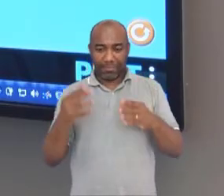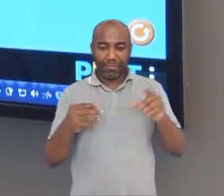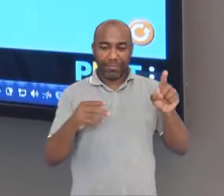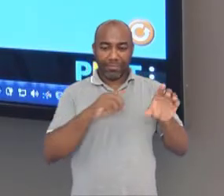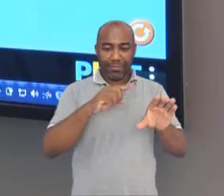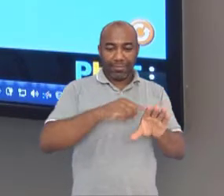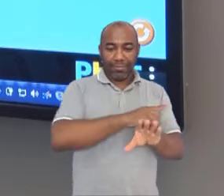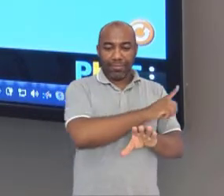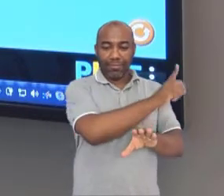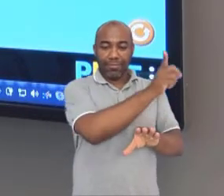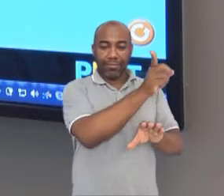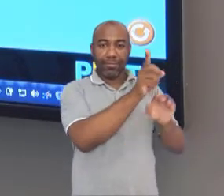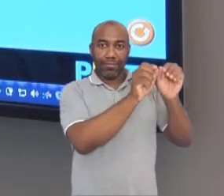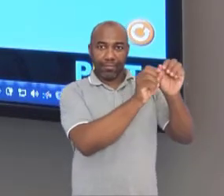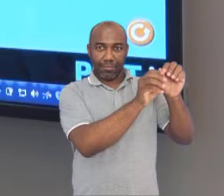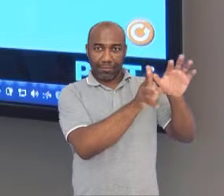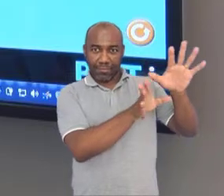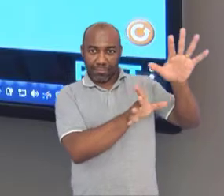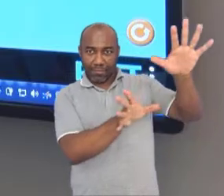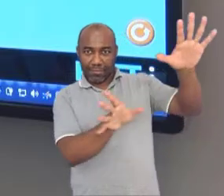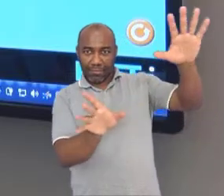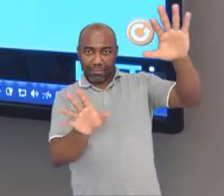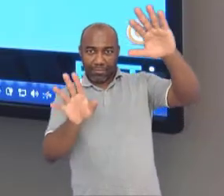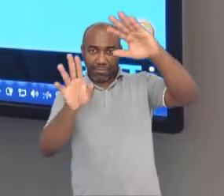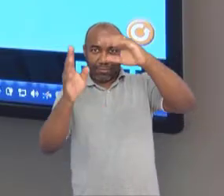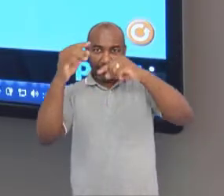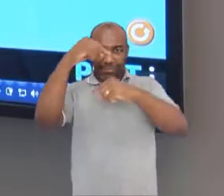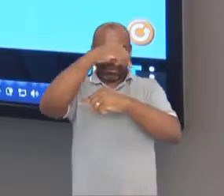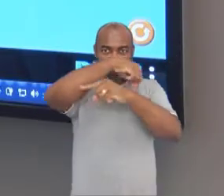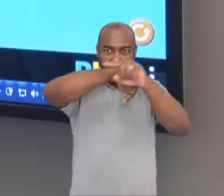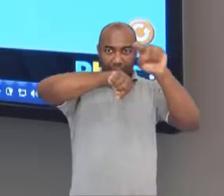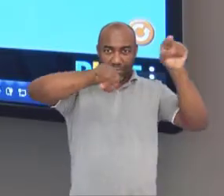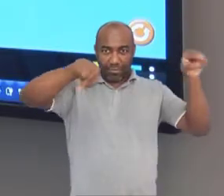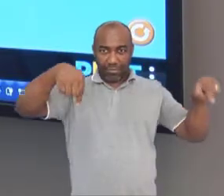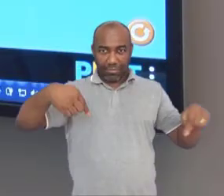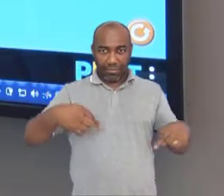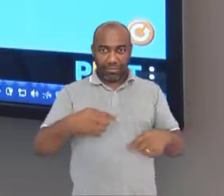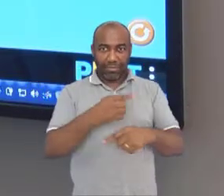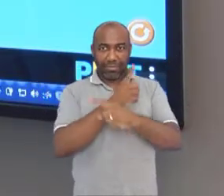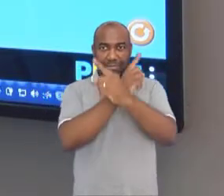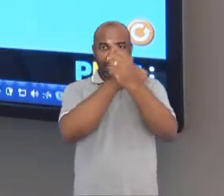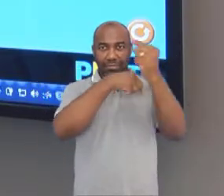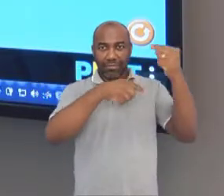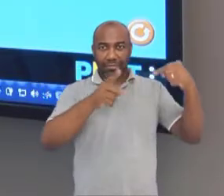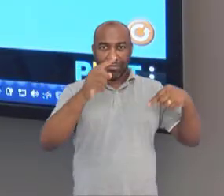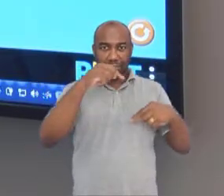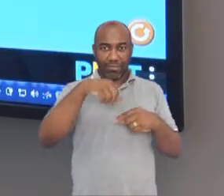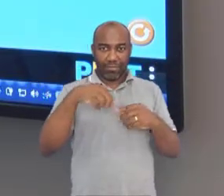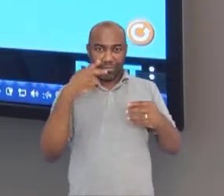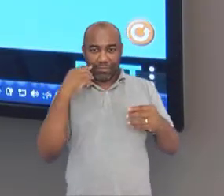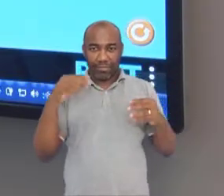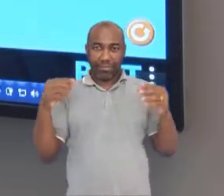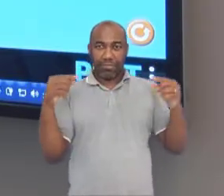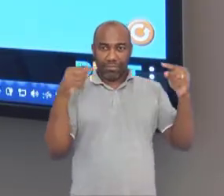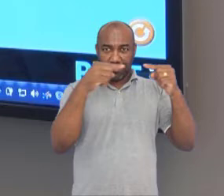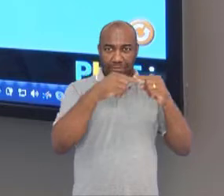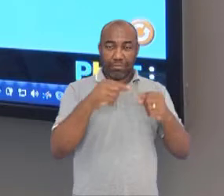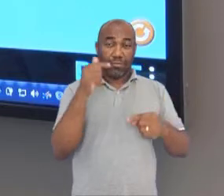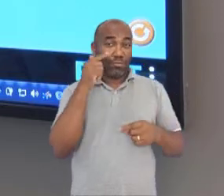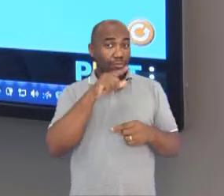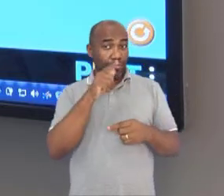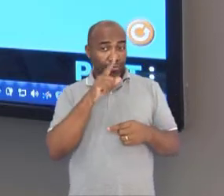nó, há uma abertura, eles vão acabar chegando nesse caminho. Ou seja,